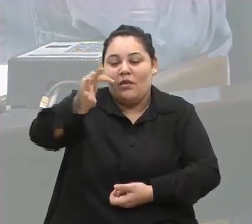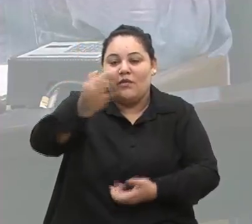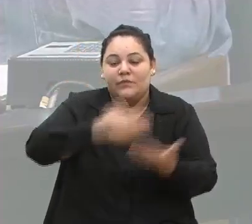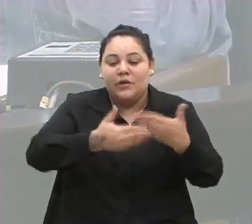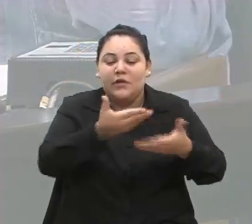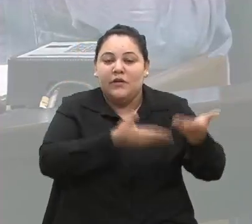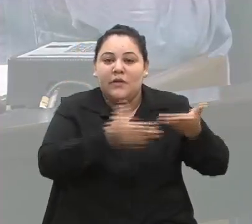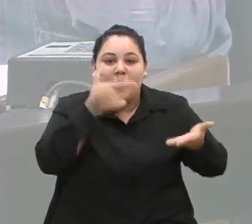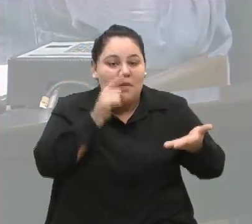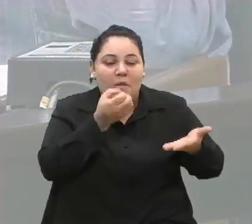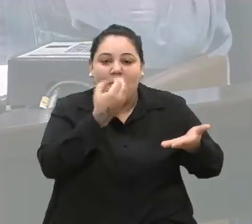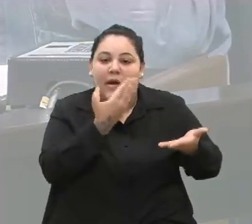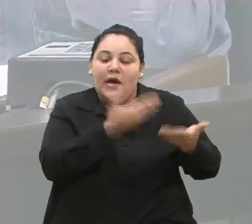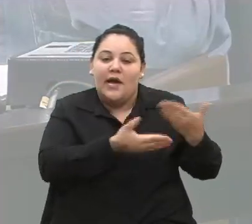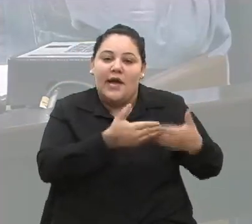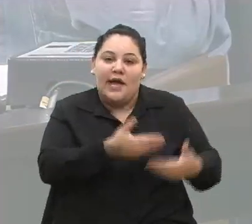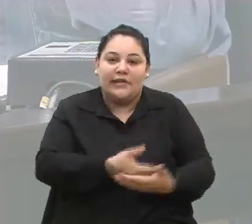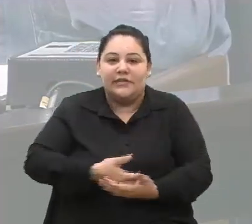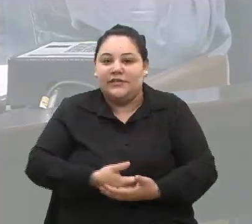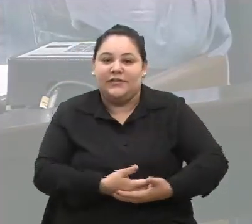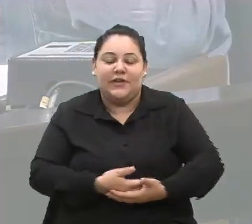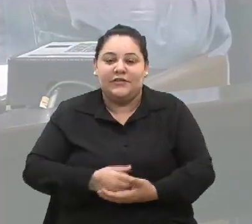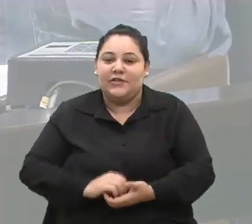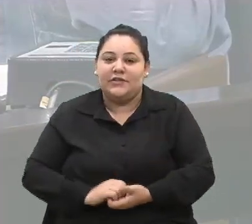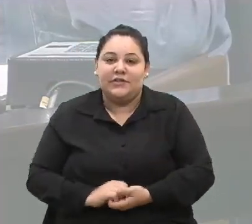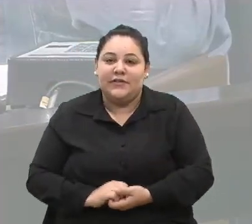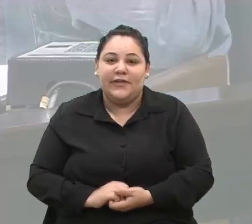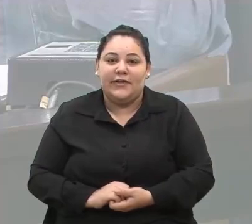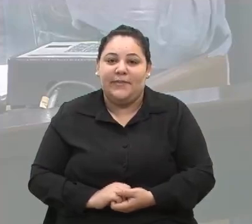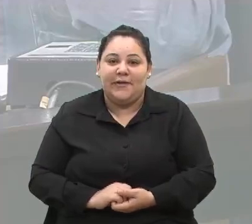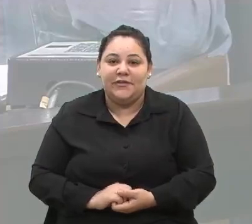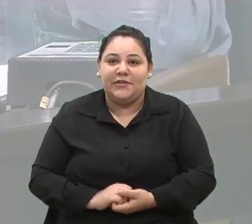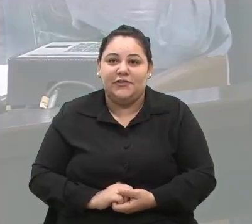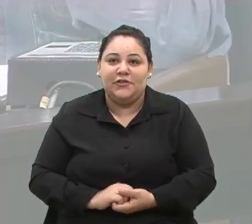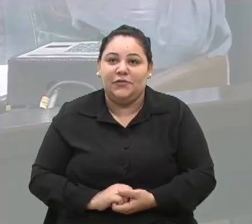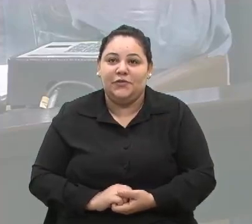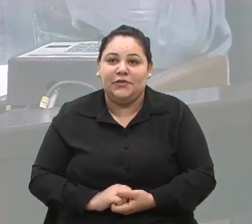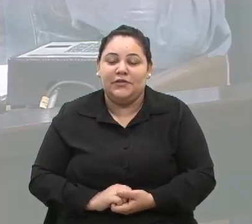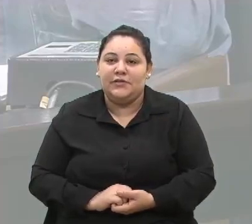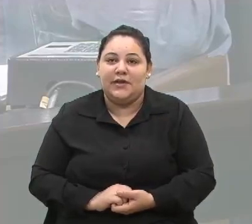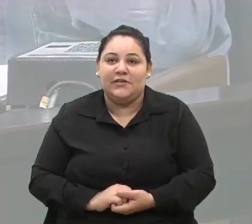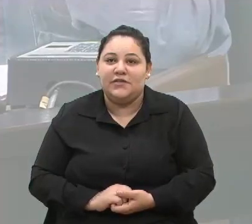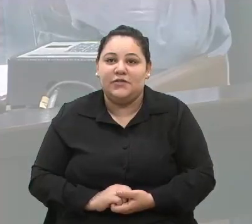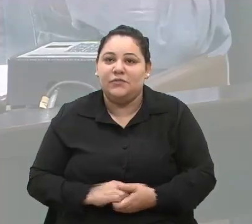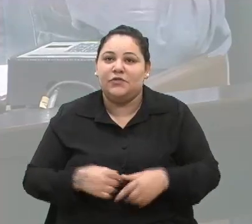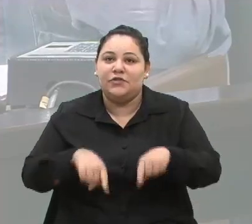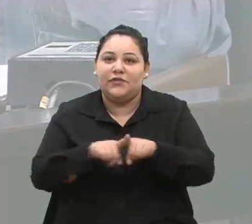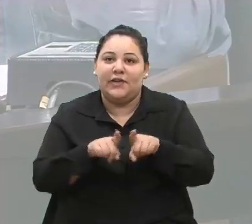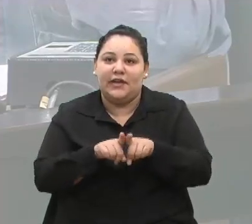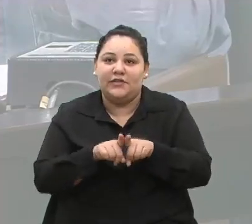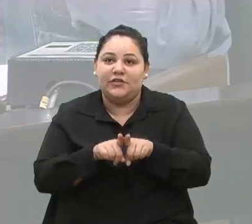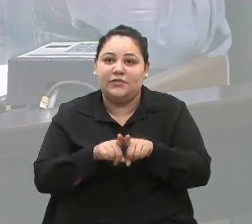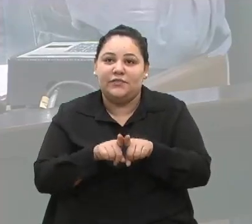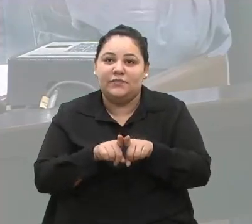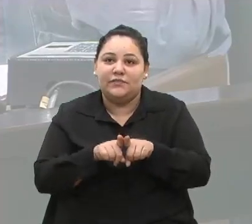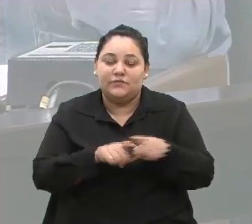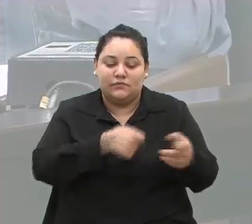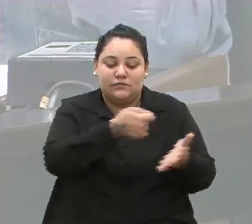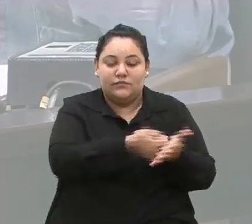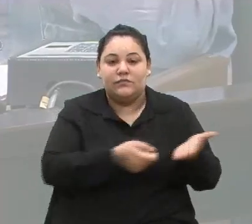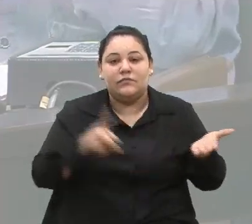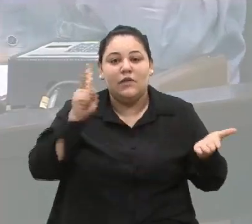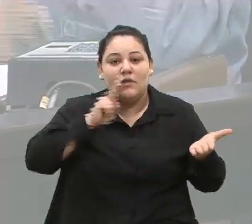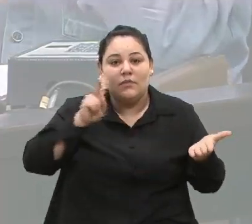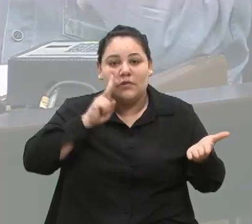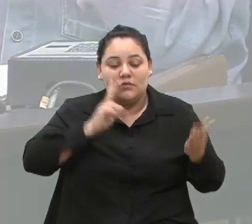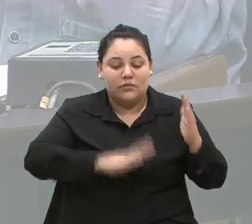Então, presidente Marisol, nós estaremos votando favorável a esse projeto, entendendo que é uma construção